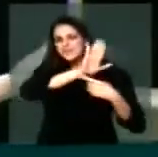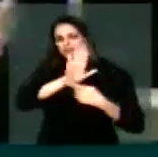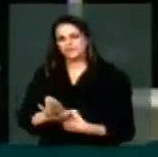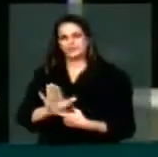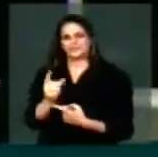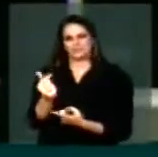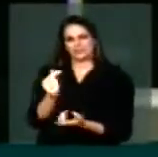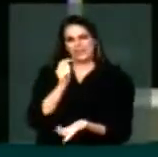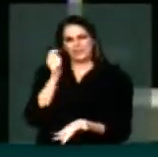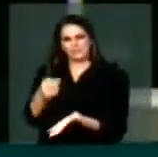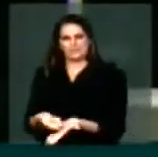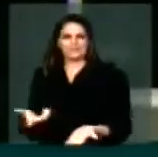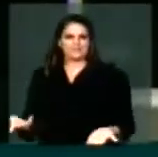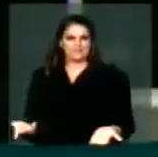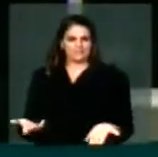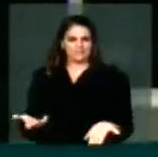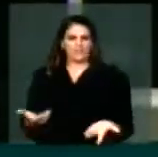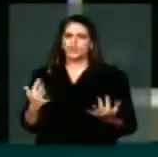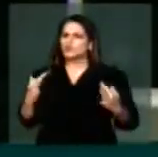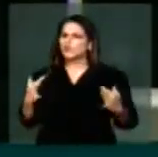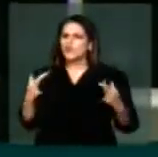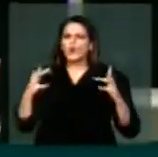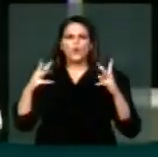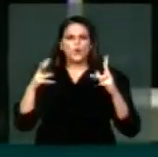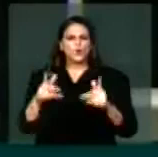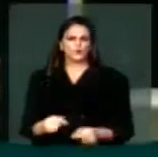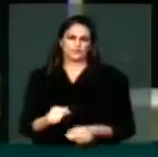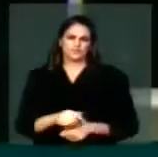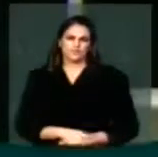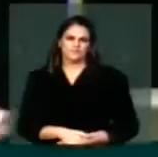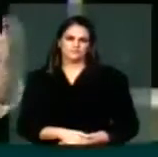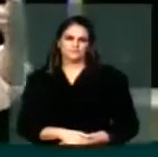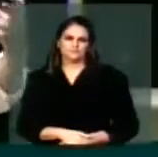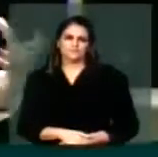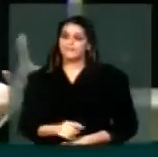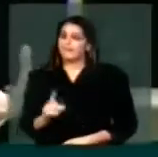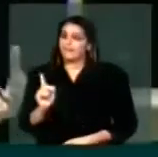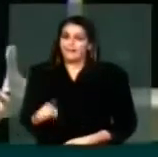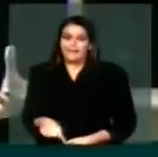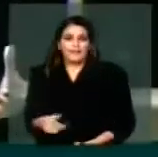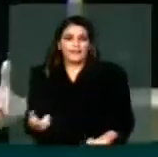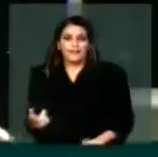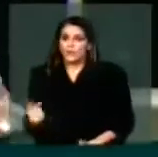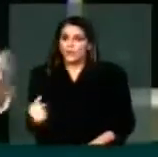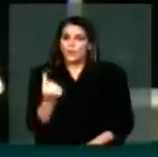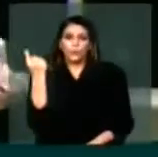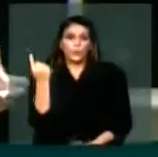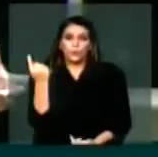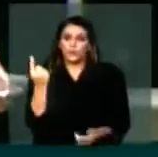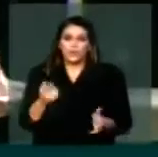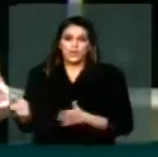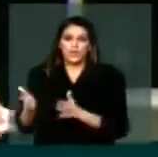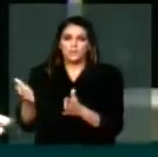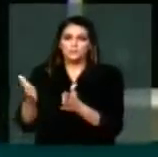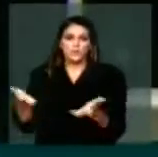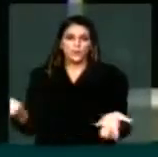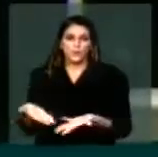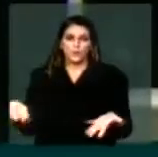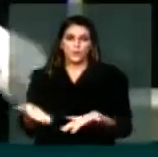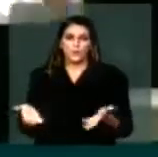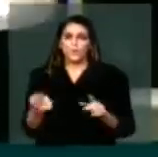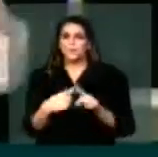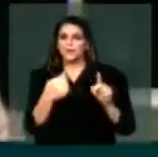assim o fizeram, inclusive no nosso partido. Não é? Porque essa é a forma de sobreviver numa regra em